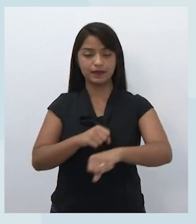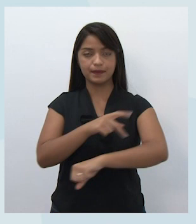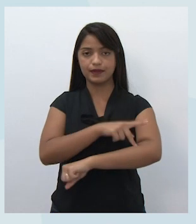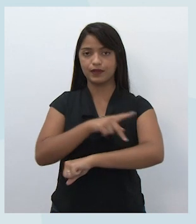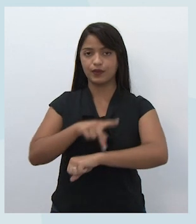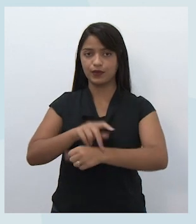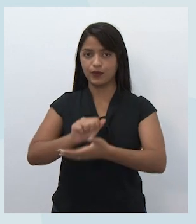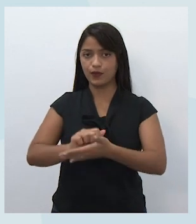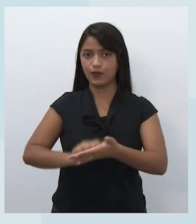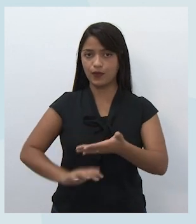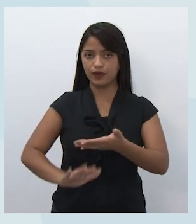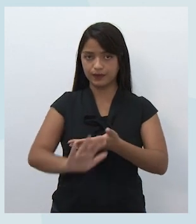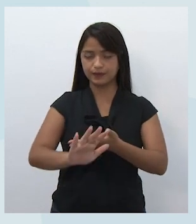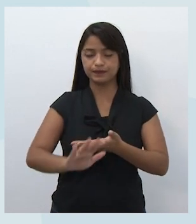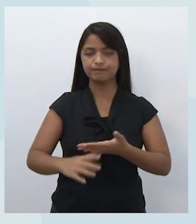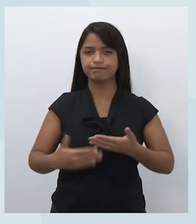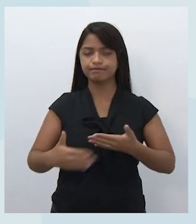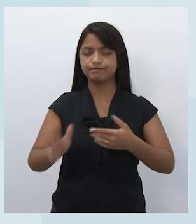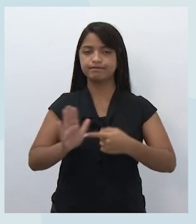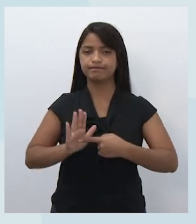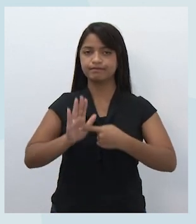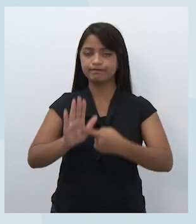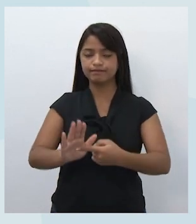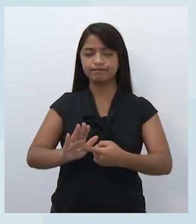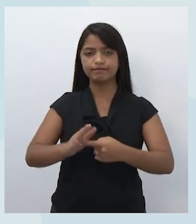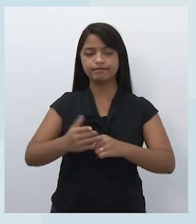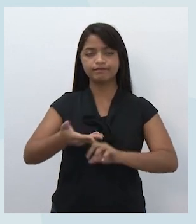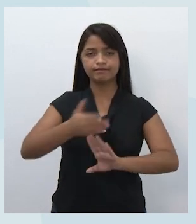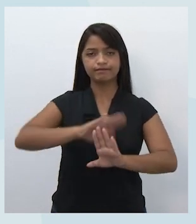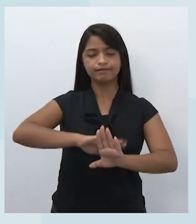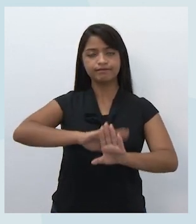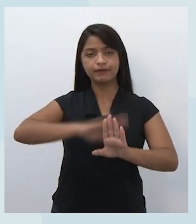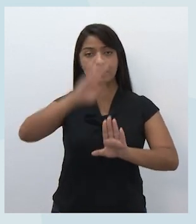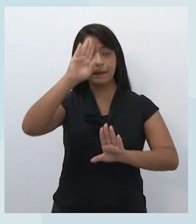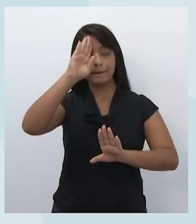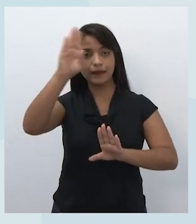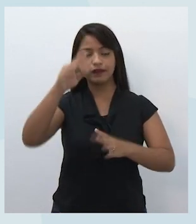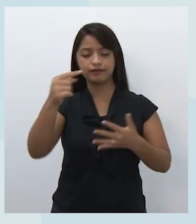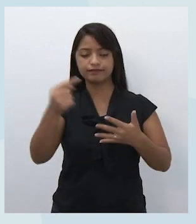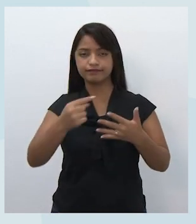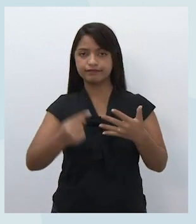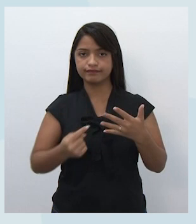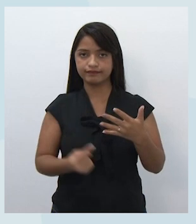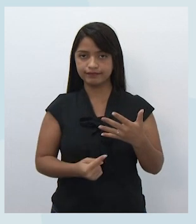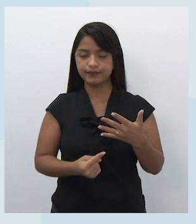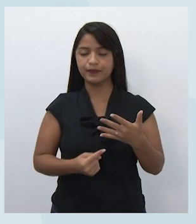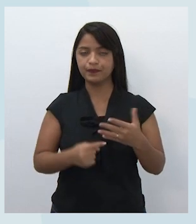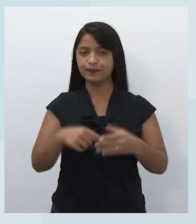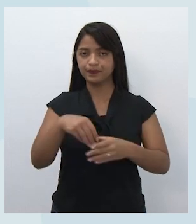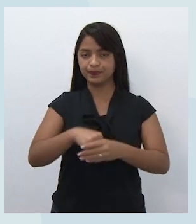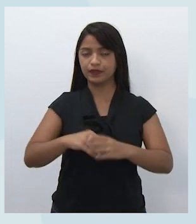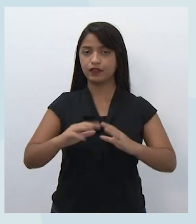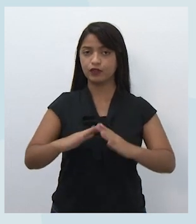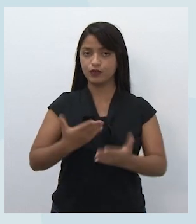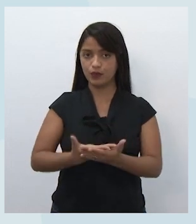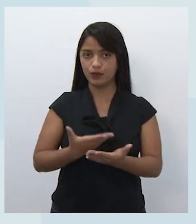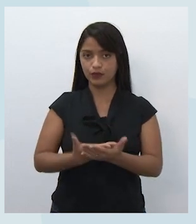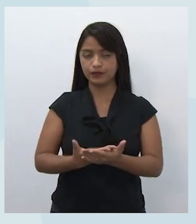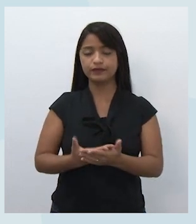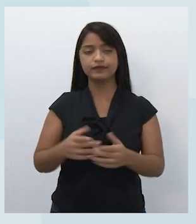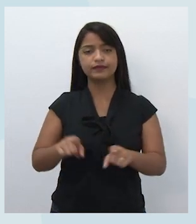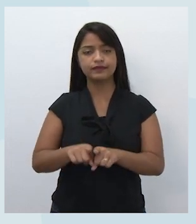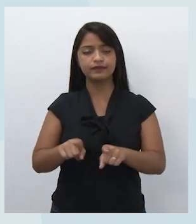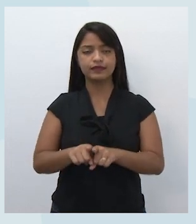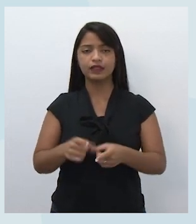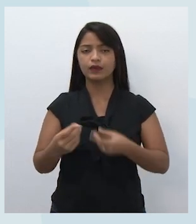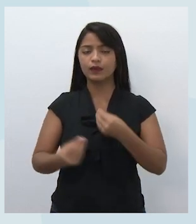currículo, apresentar as premissas e os princípios que ancoram as ações intencionais na escola e como desenvolver